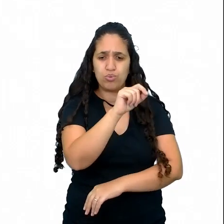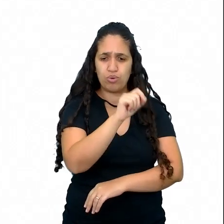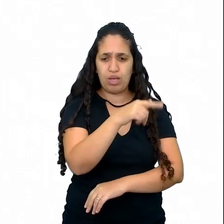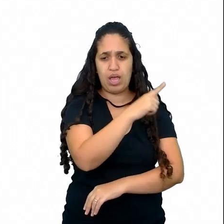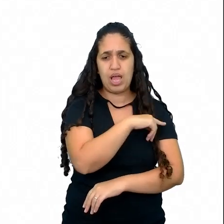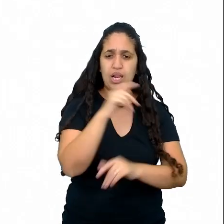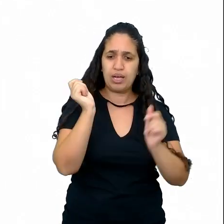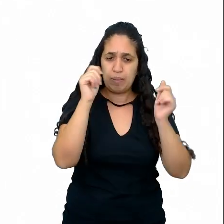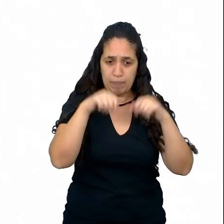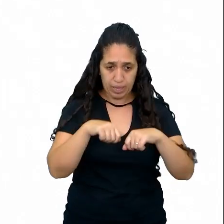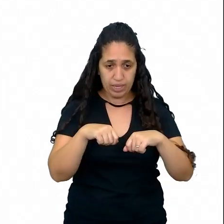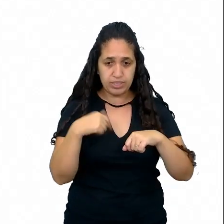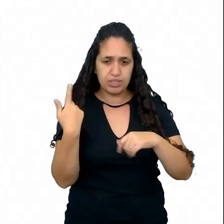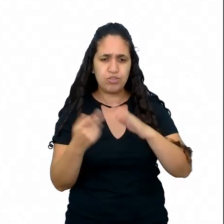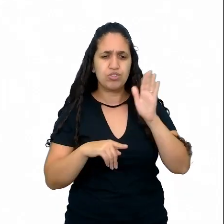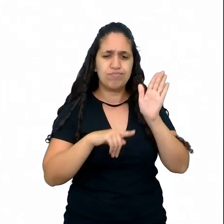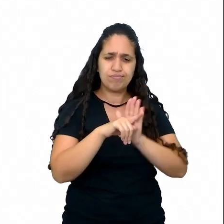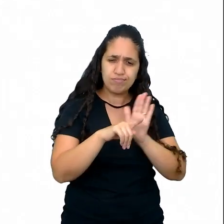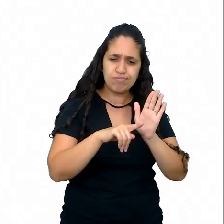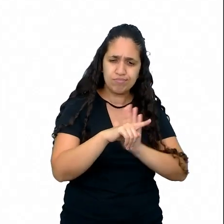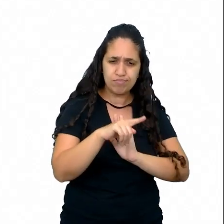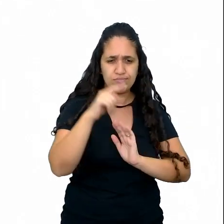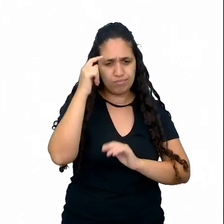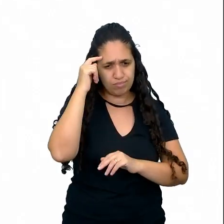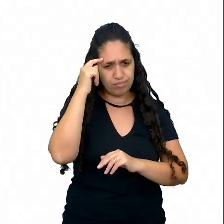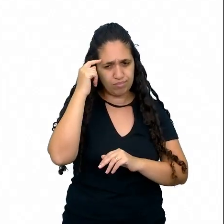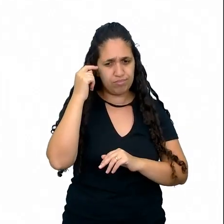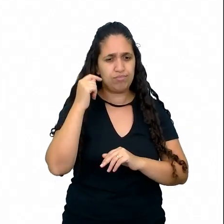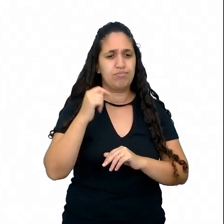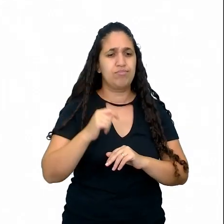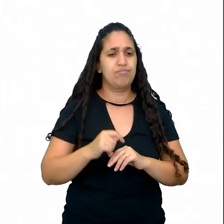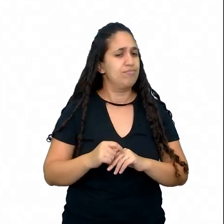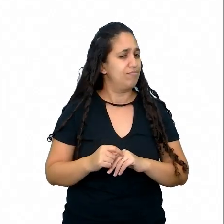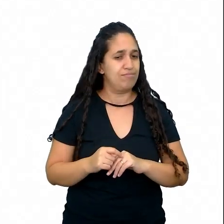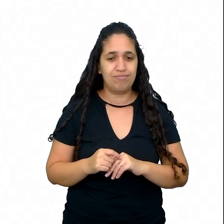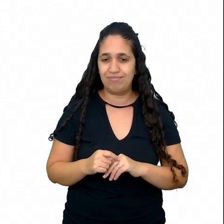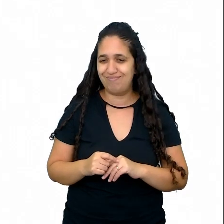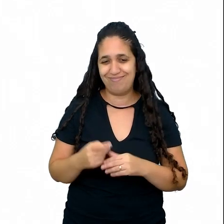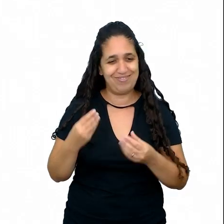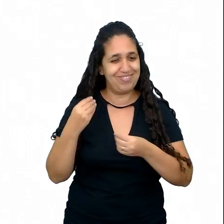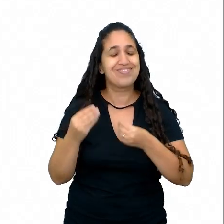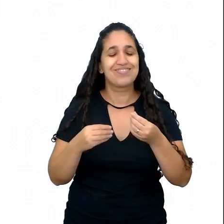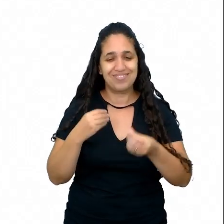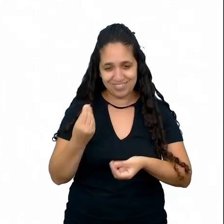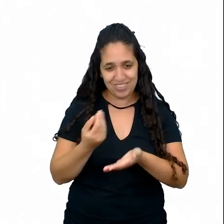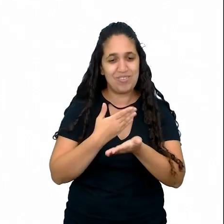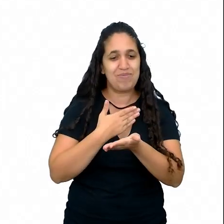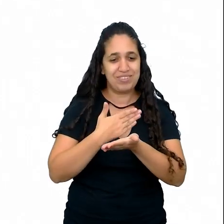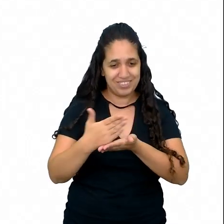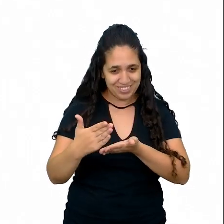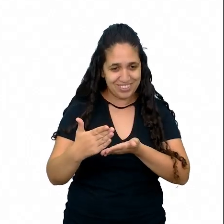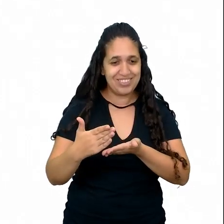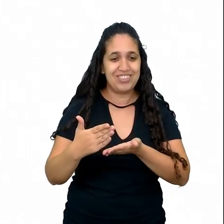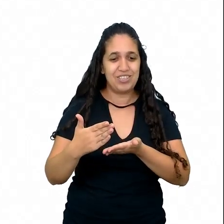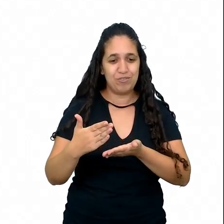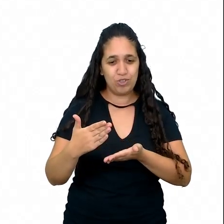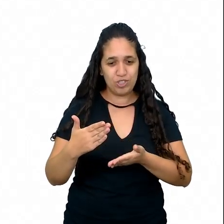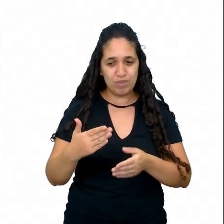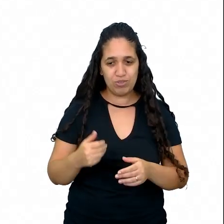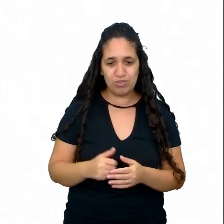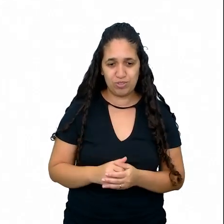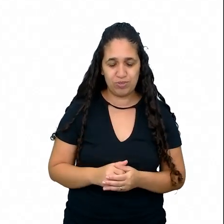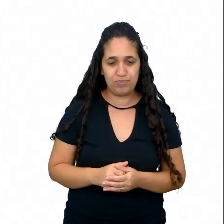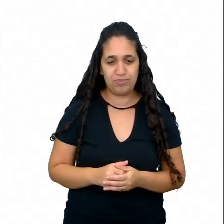quê? Então, fazendo essas perguntas, eu pensando desde o final, ou seja, como que eu inicio? O que eu estou procurando? Talvez quais são